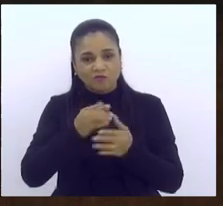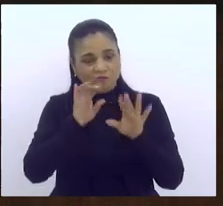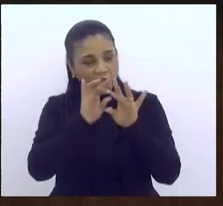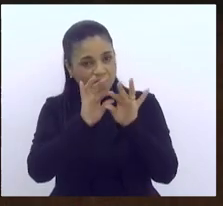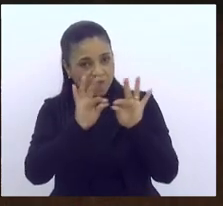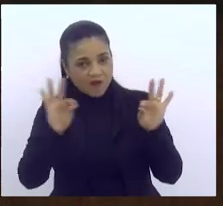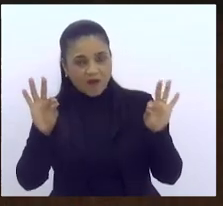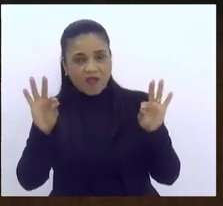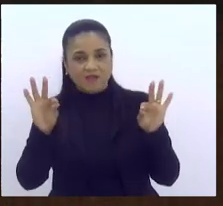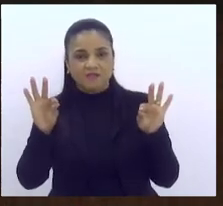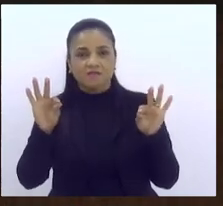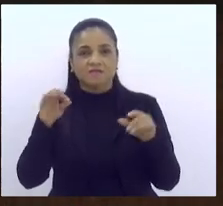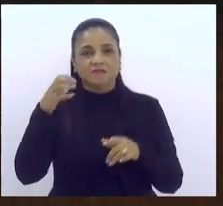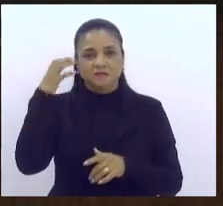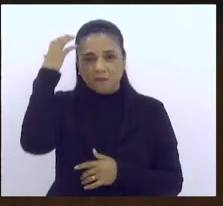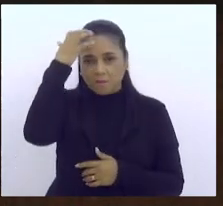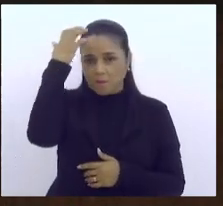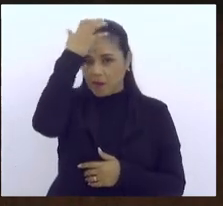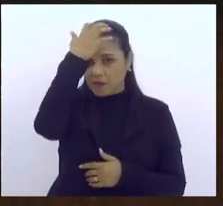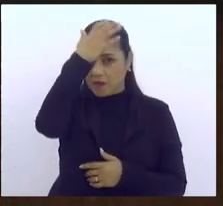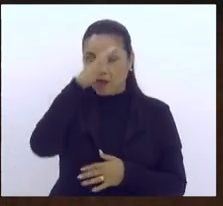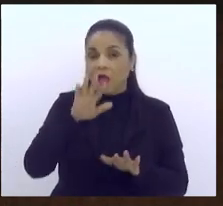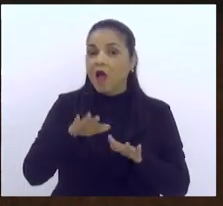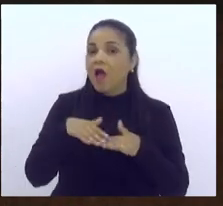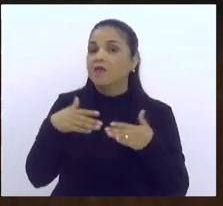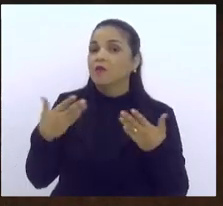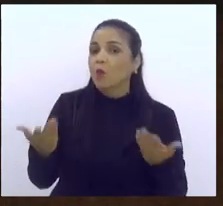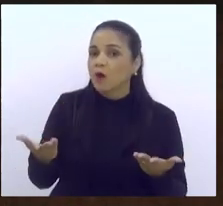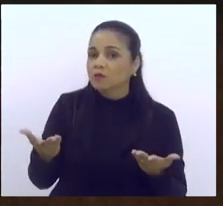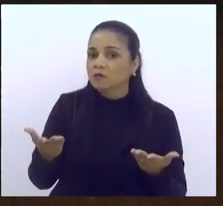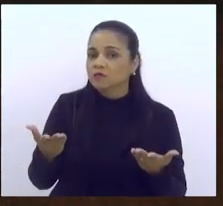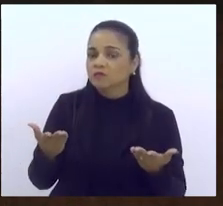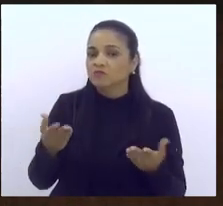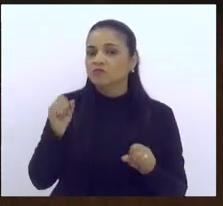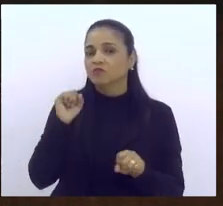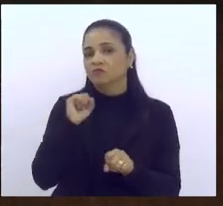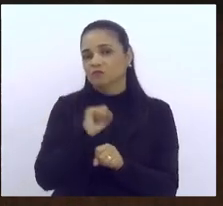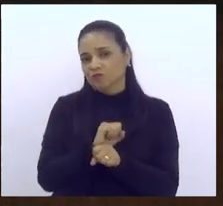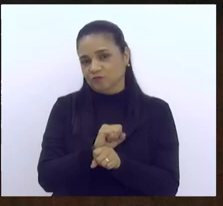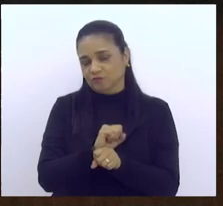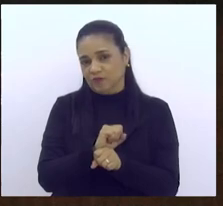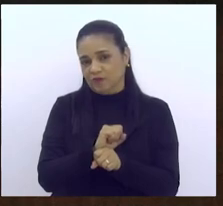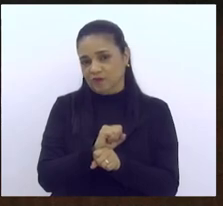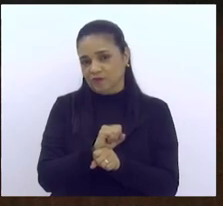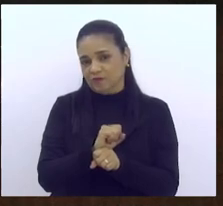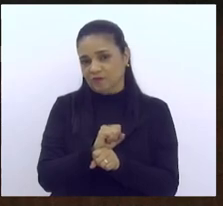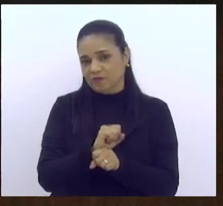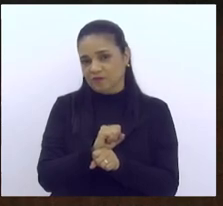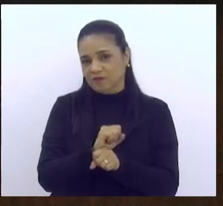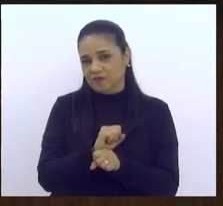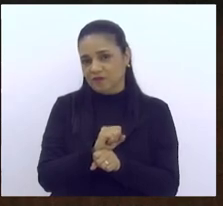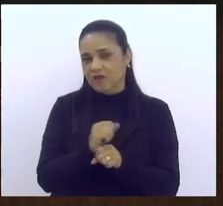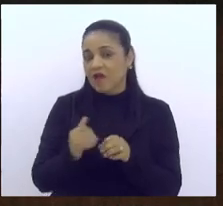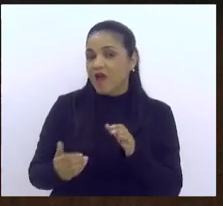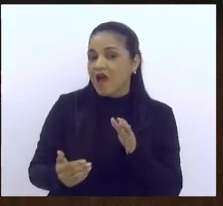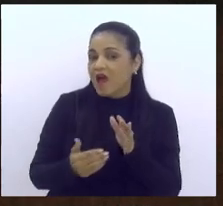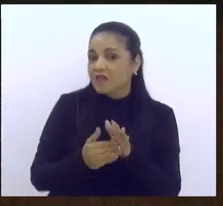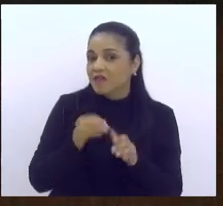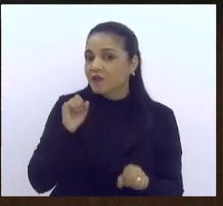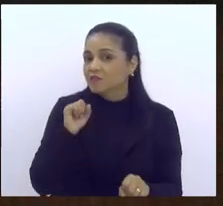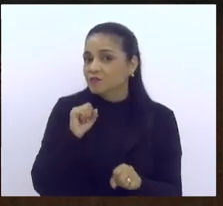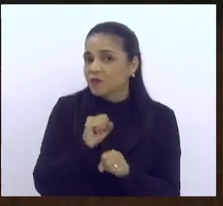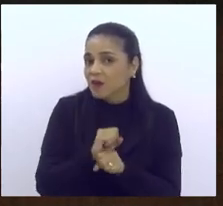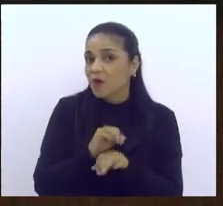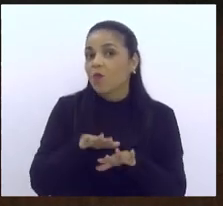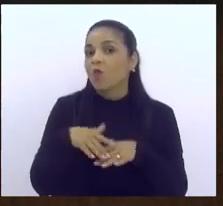frase da Marielle: até quando temos que esperar, até quanto tem que alguns morrer para que essa guerra